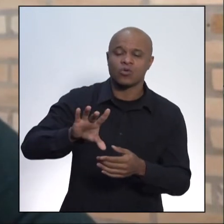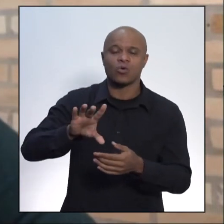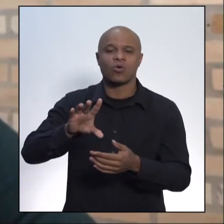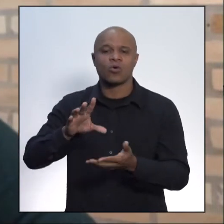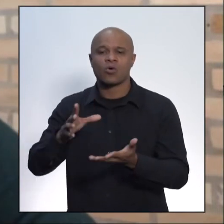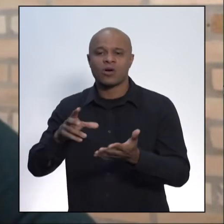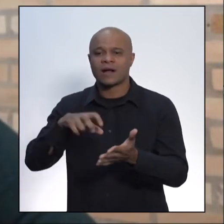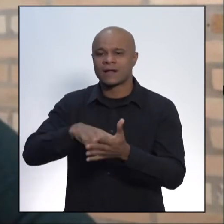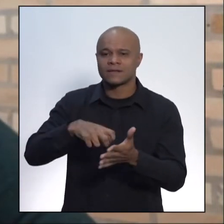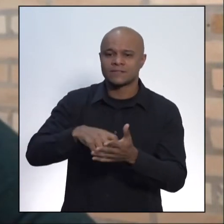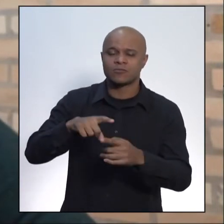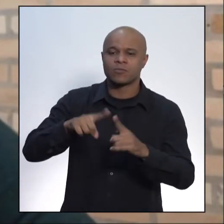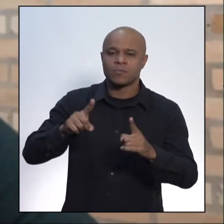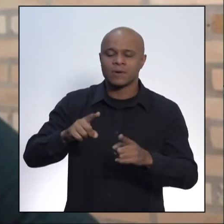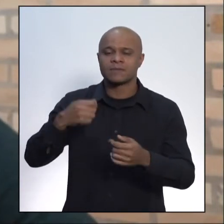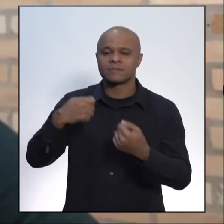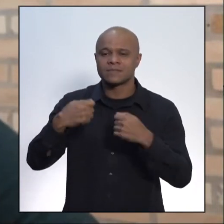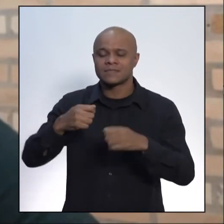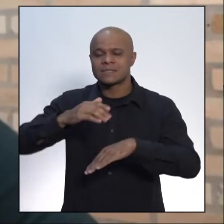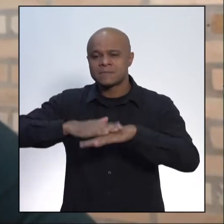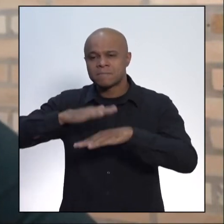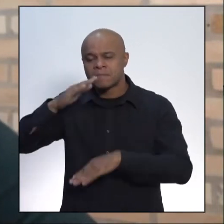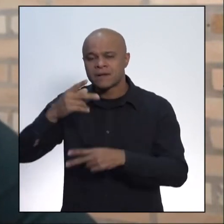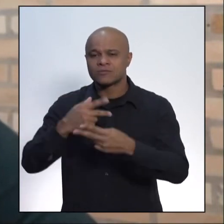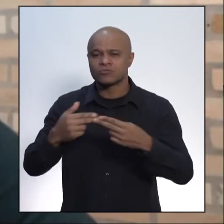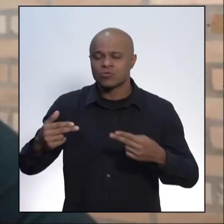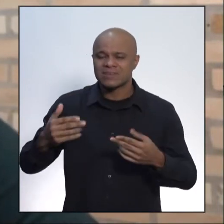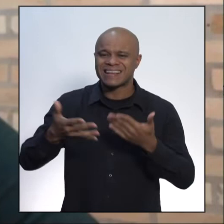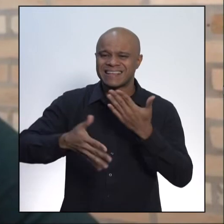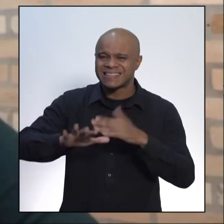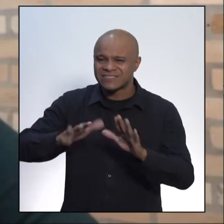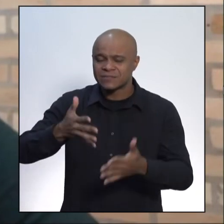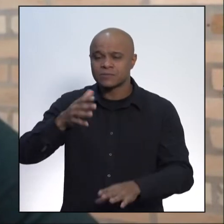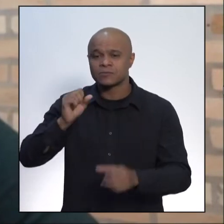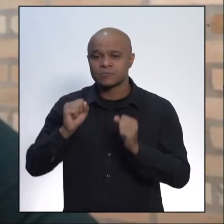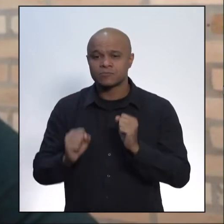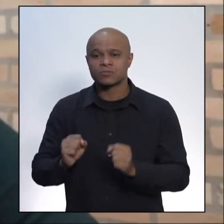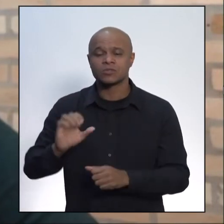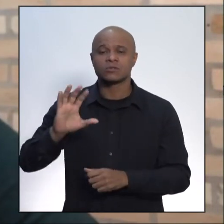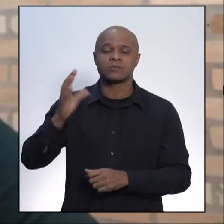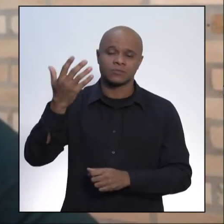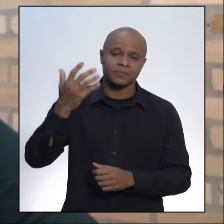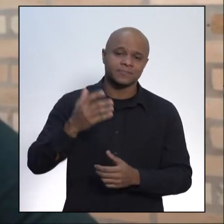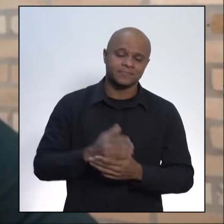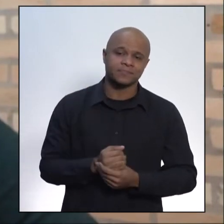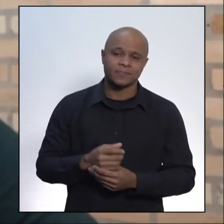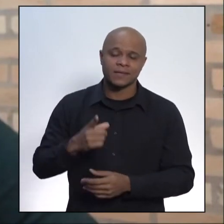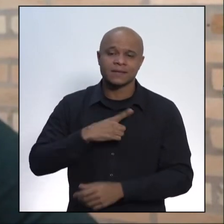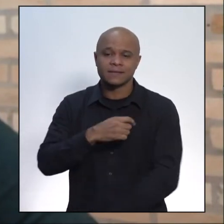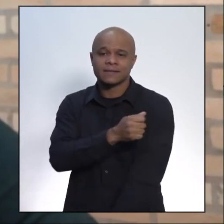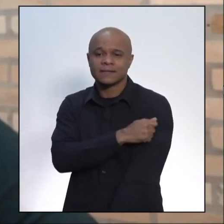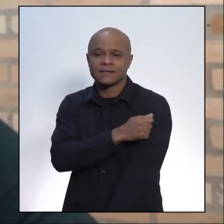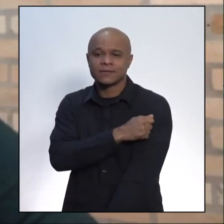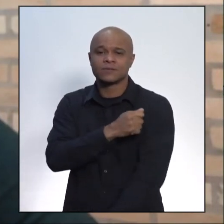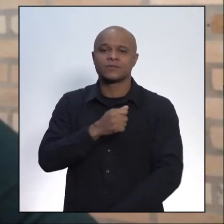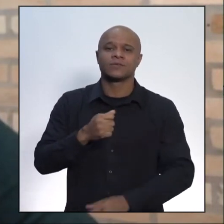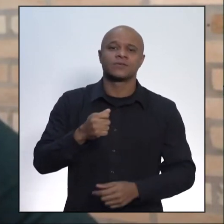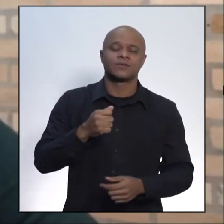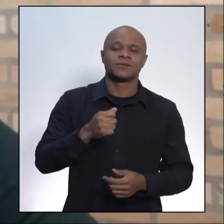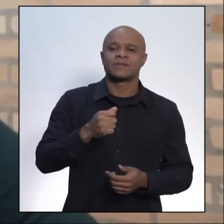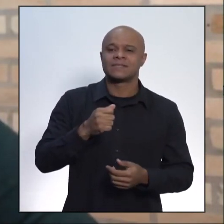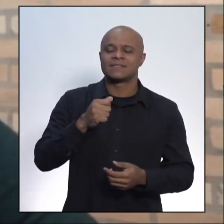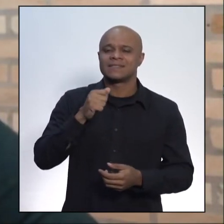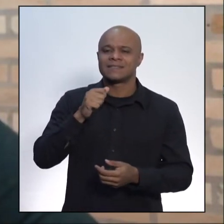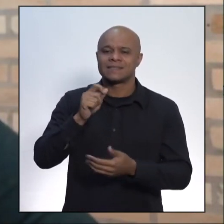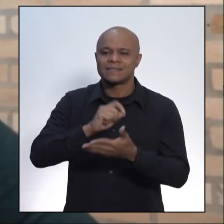o João pediu para eu esclarecer, né, esses problemas de convivência, a indisciplina, se o aluno escreveu é para copiar, é para